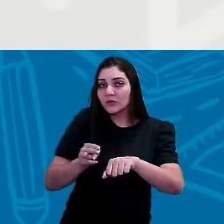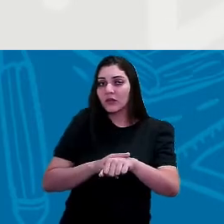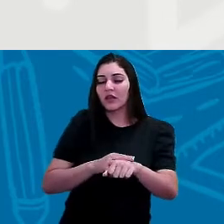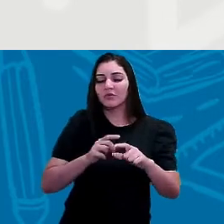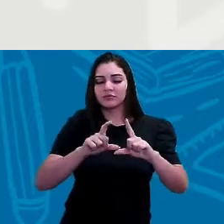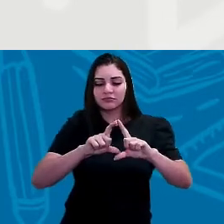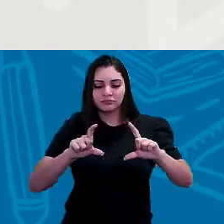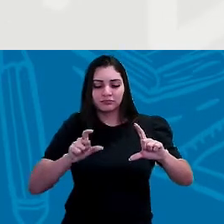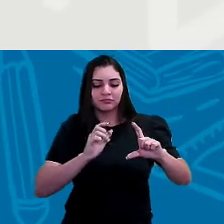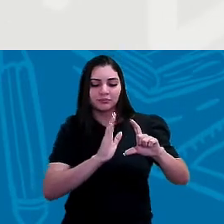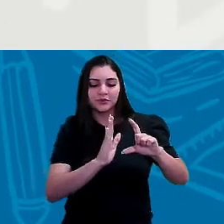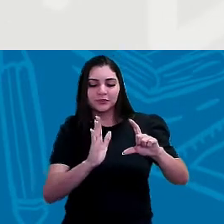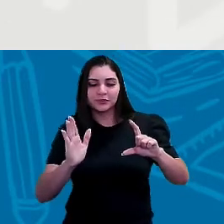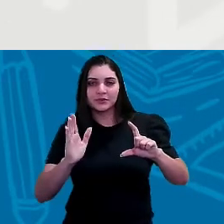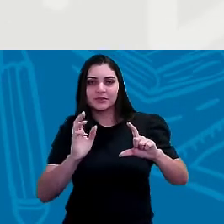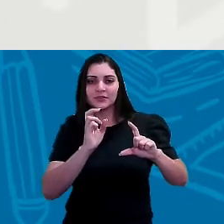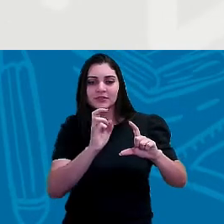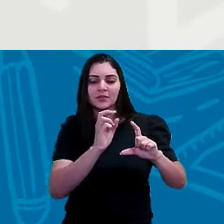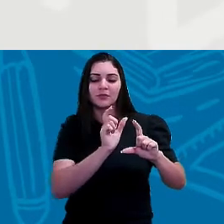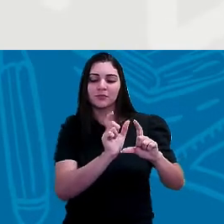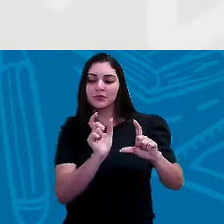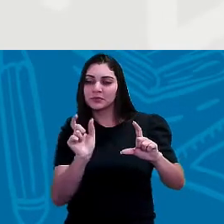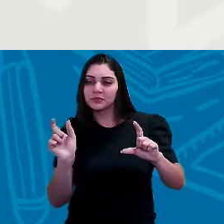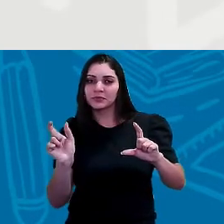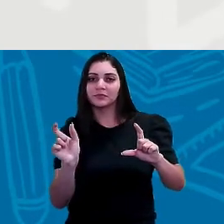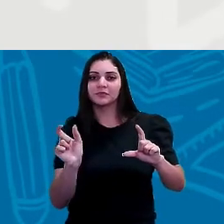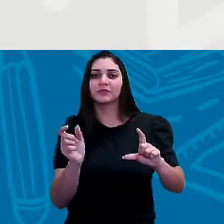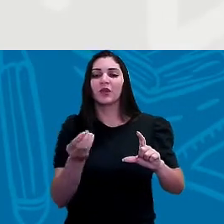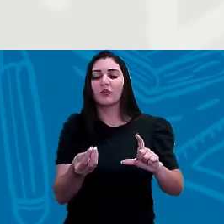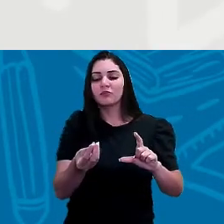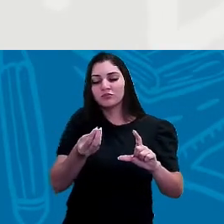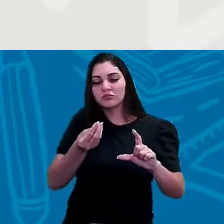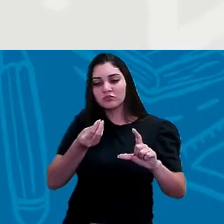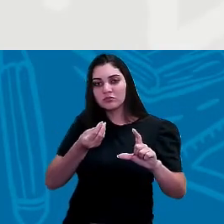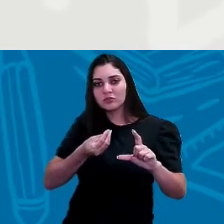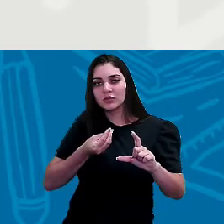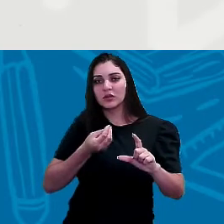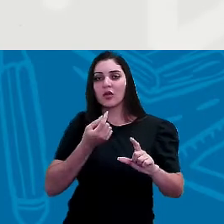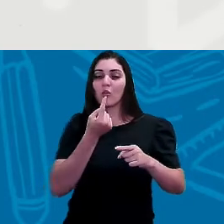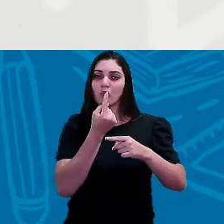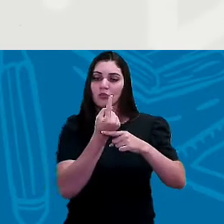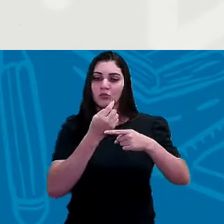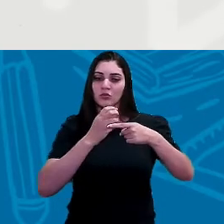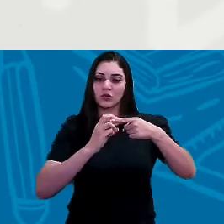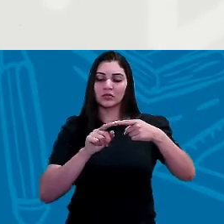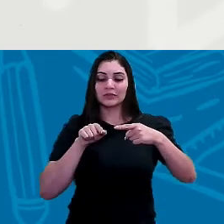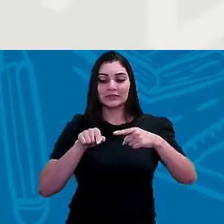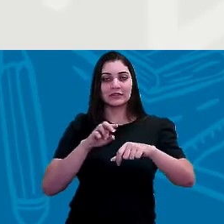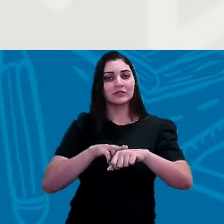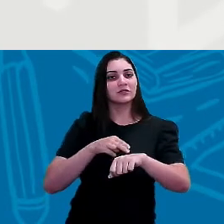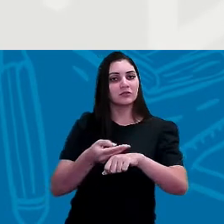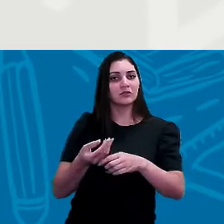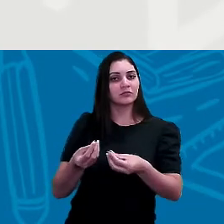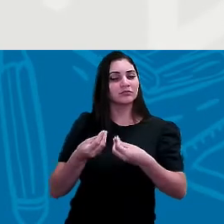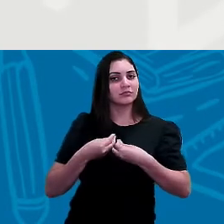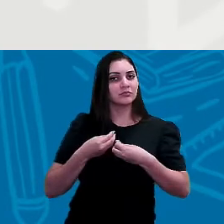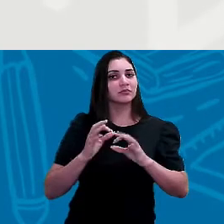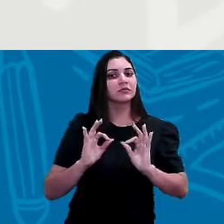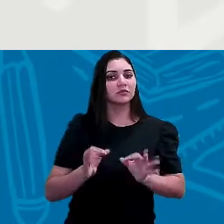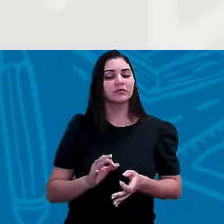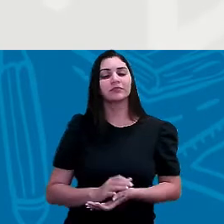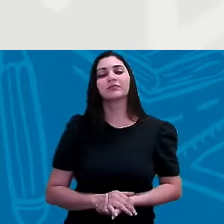5 pedaços iguais, peguei um pedaço para mim. Peguei 1/5 desse chocolate para mim, tá